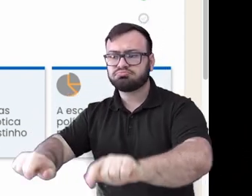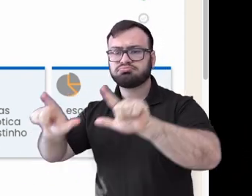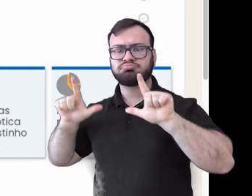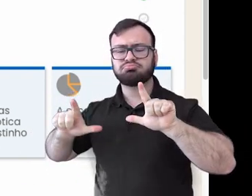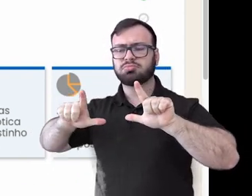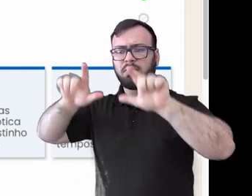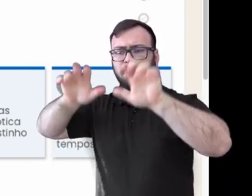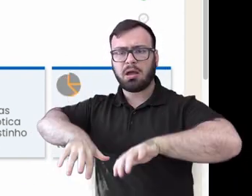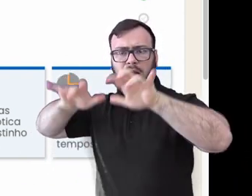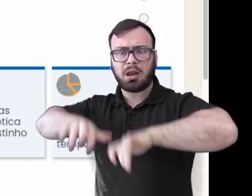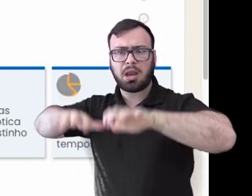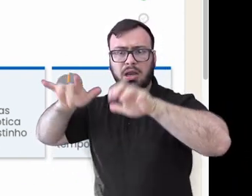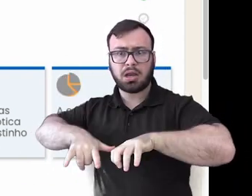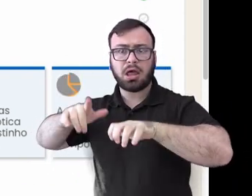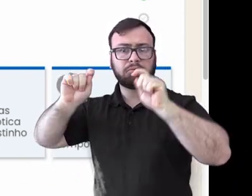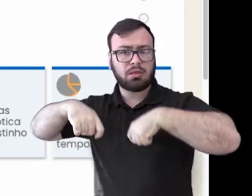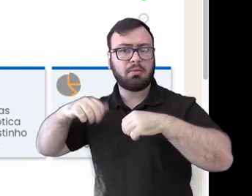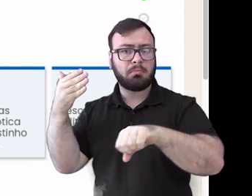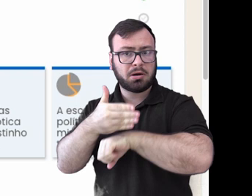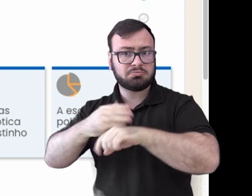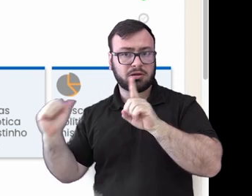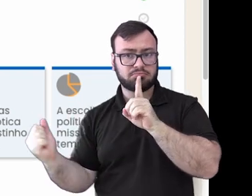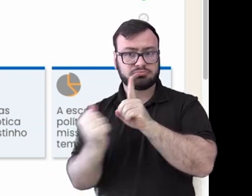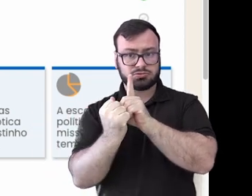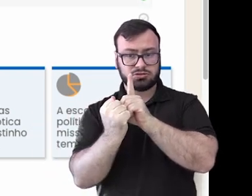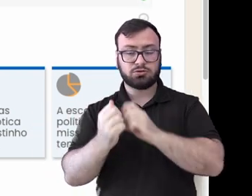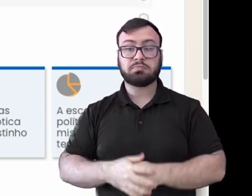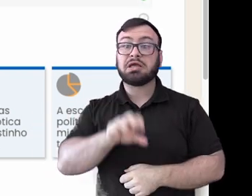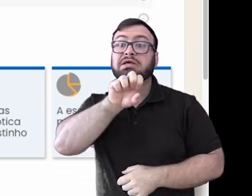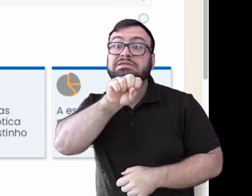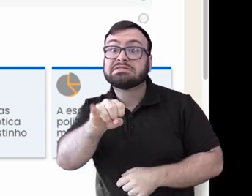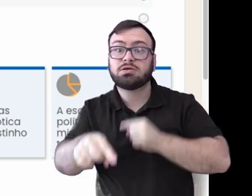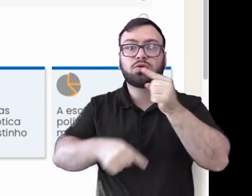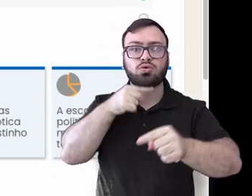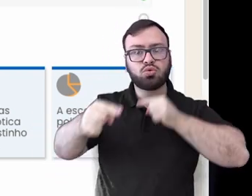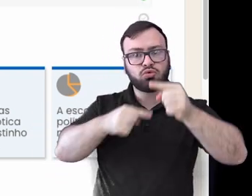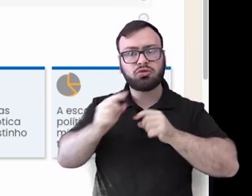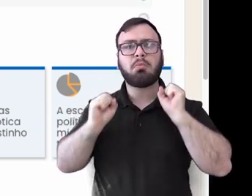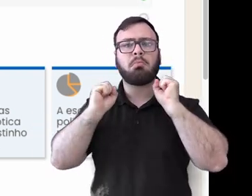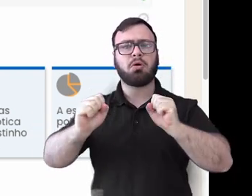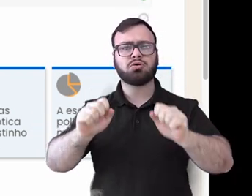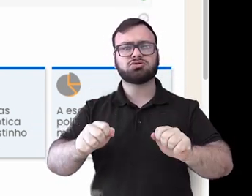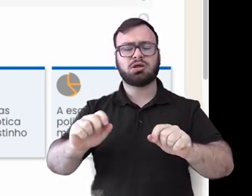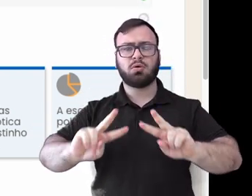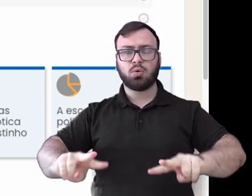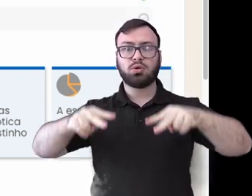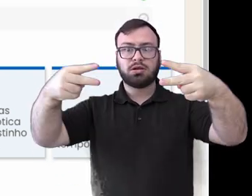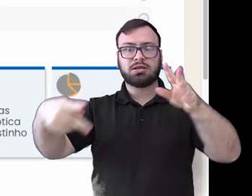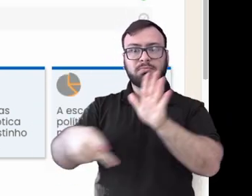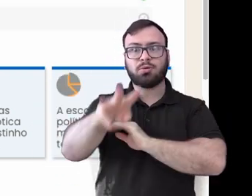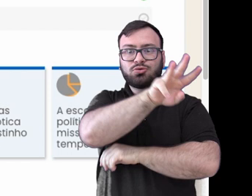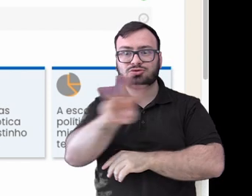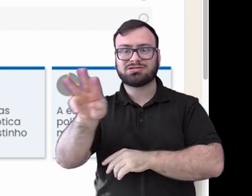discussão dos trabalhos apresentados de forma assíncrona se você tiver dúvida acesse ao link do site da